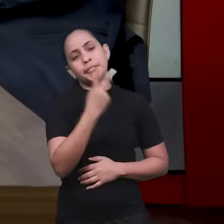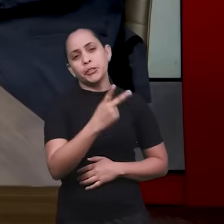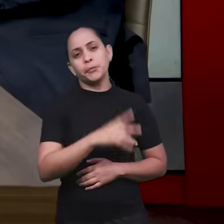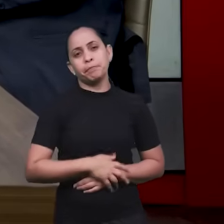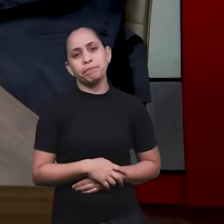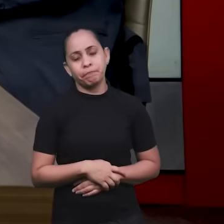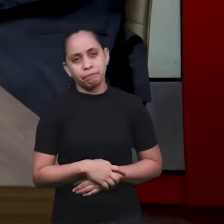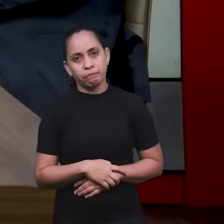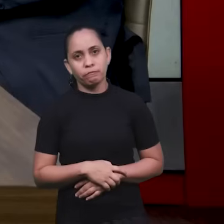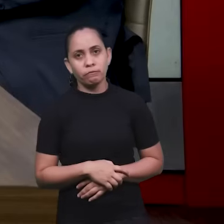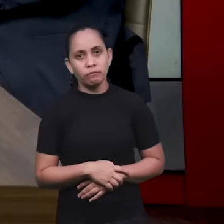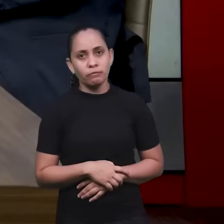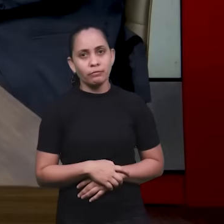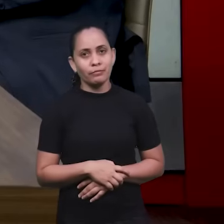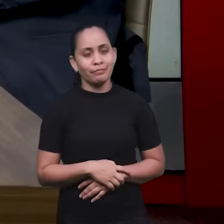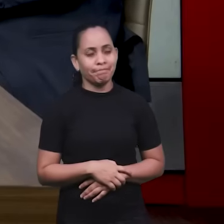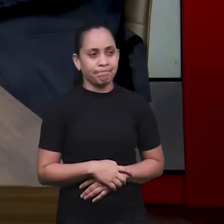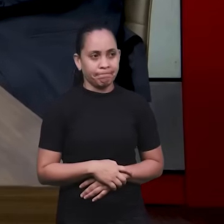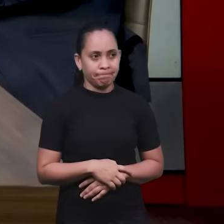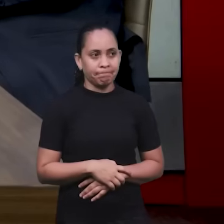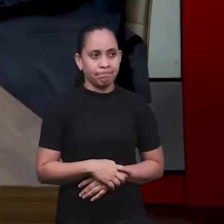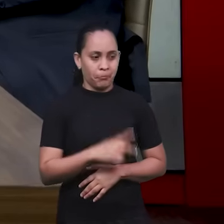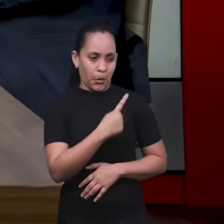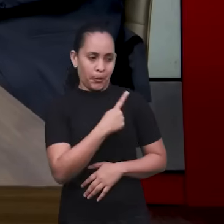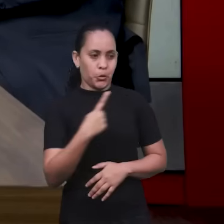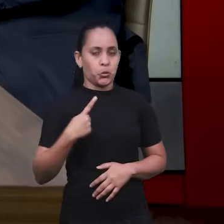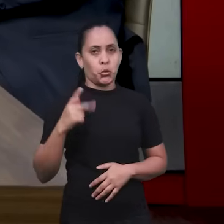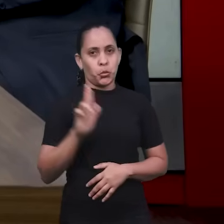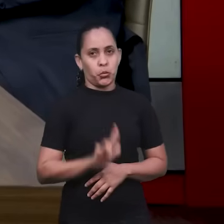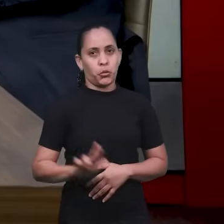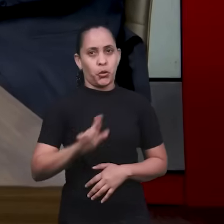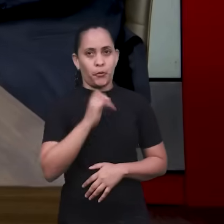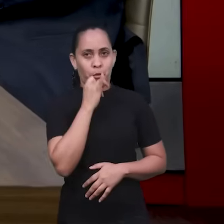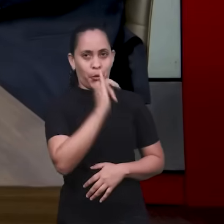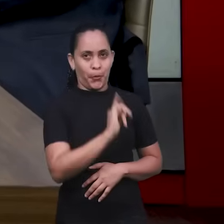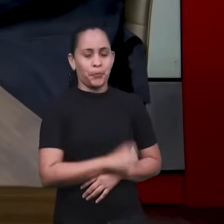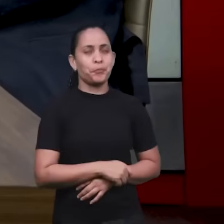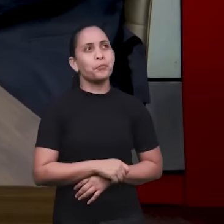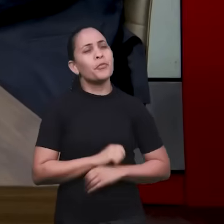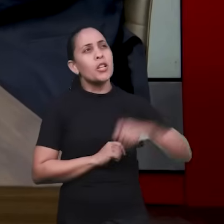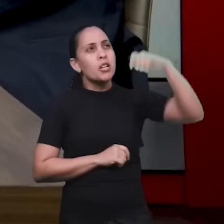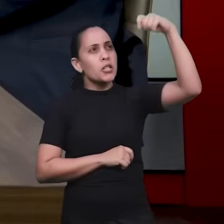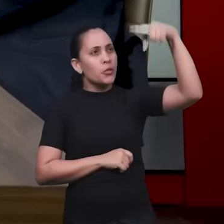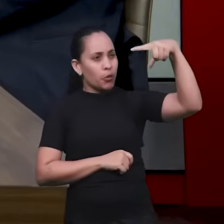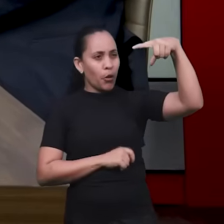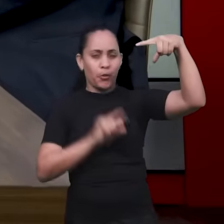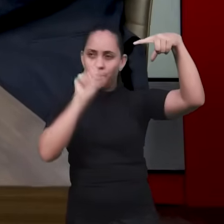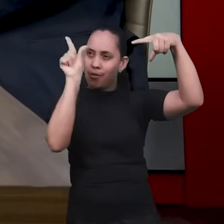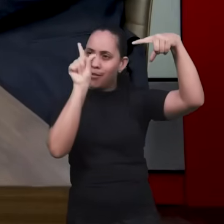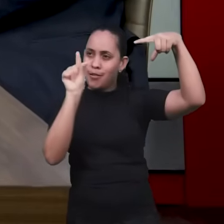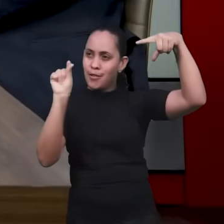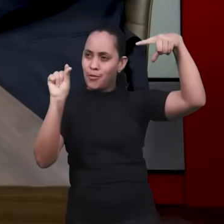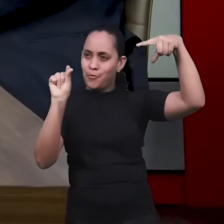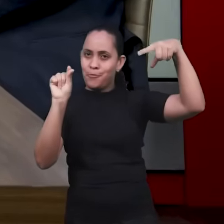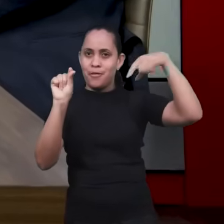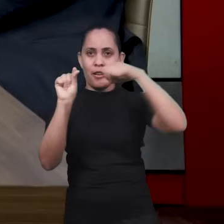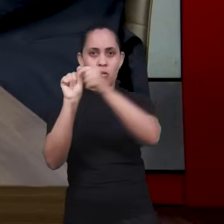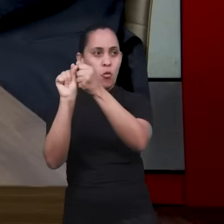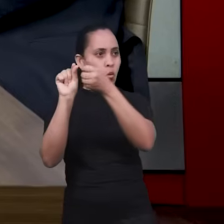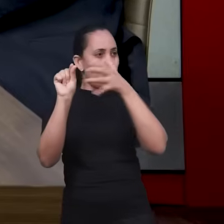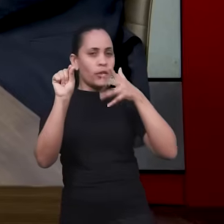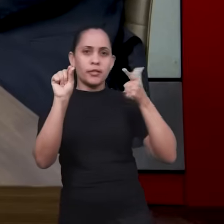importante essa aplicação, quando o pastor Marcos usou uma expressão, né? O sol e a